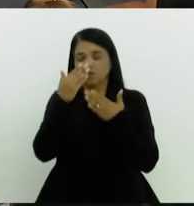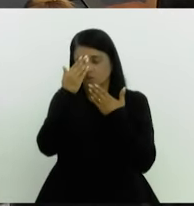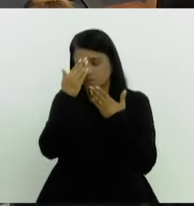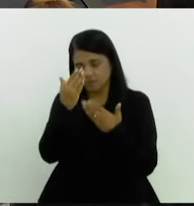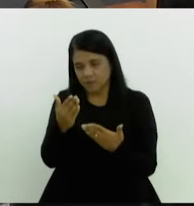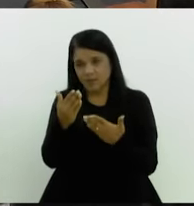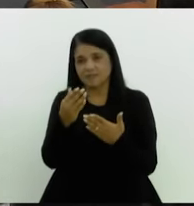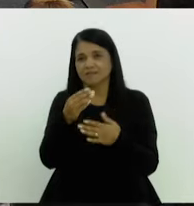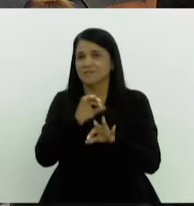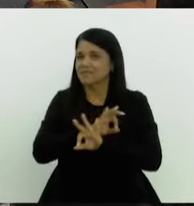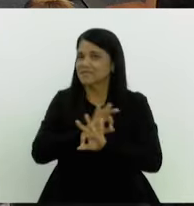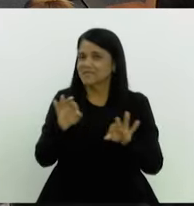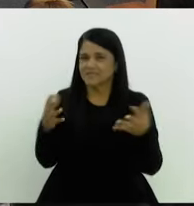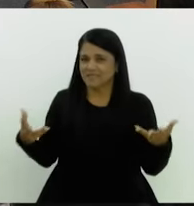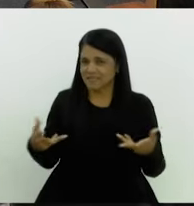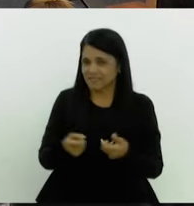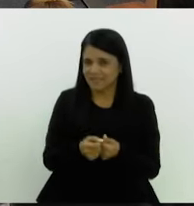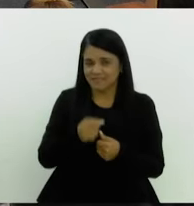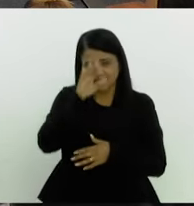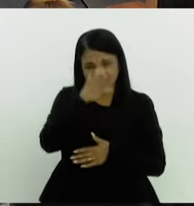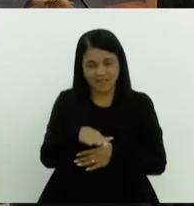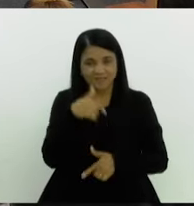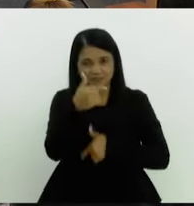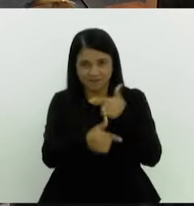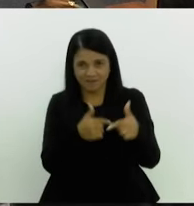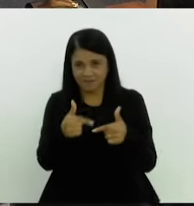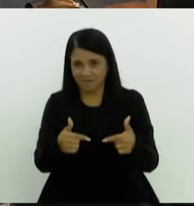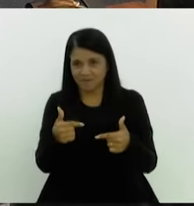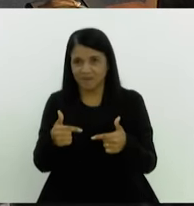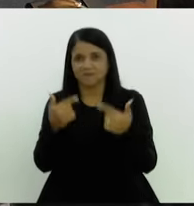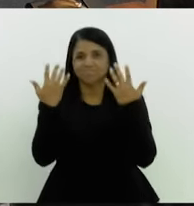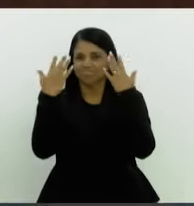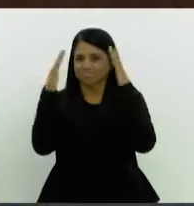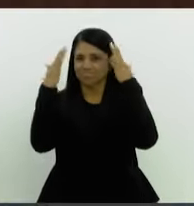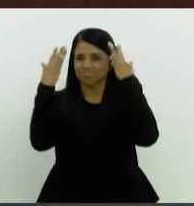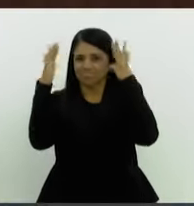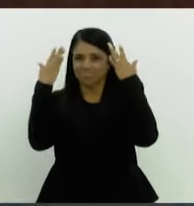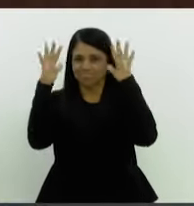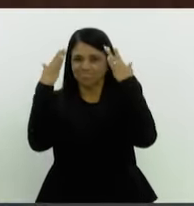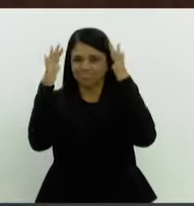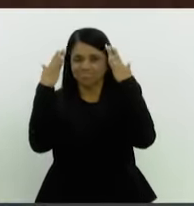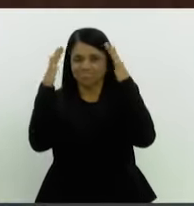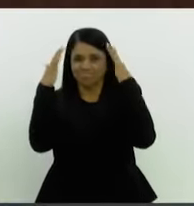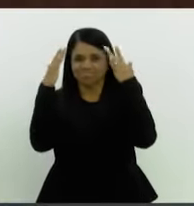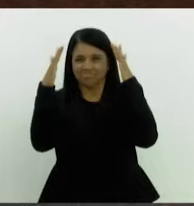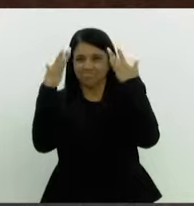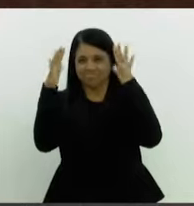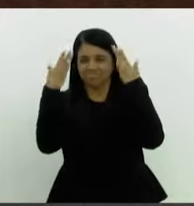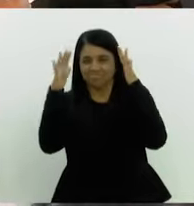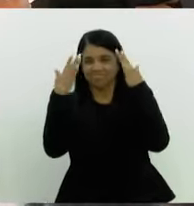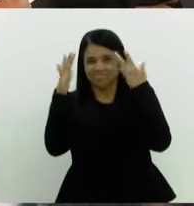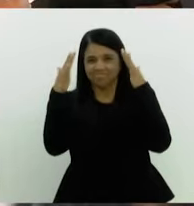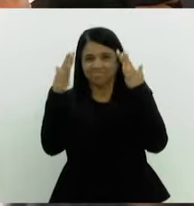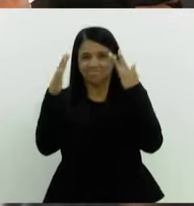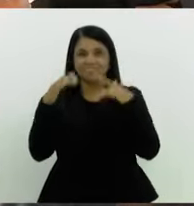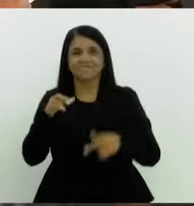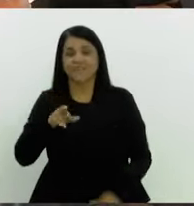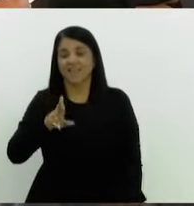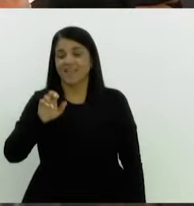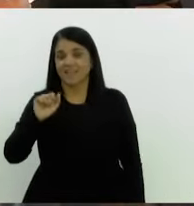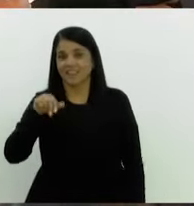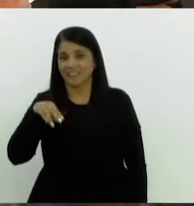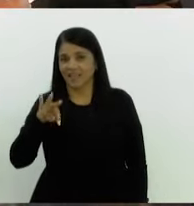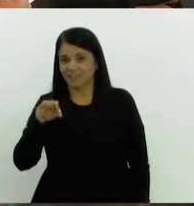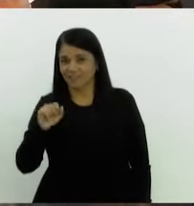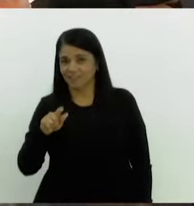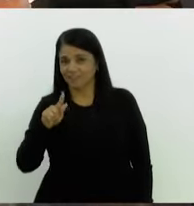uma excelente tarde de trabalho para vocês e minha amiga querida esse furacão que a Renata Gil